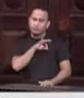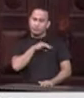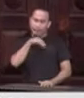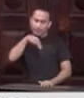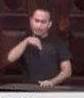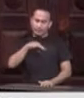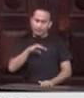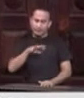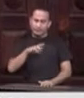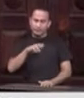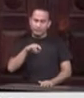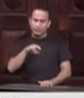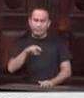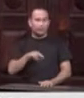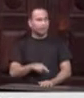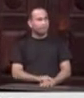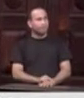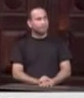militares